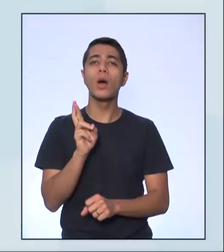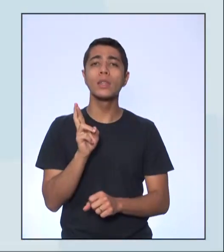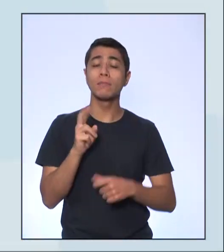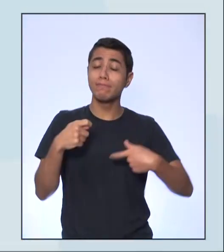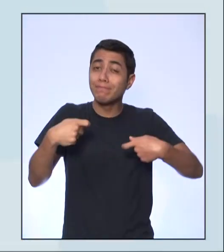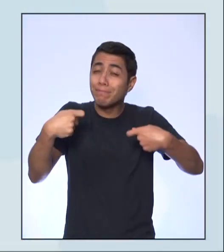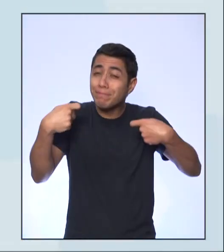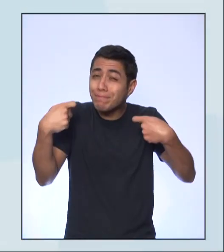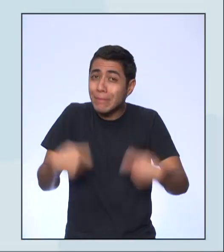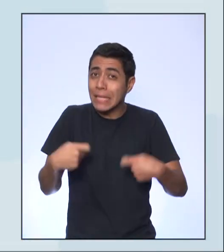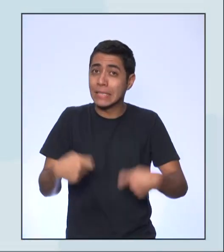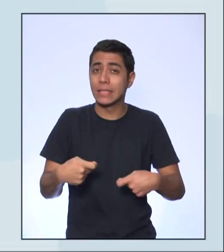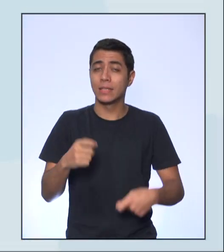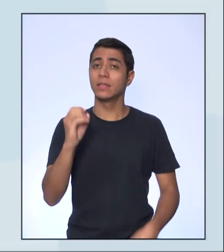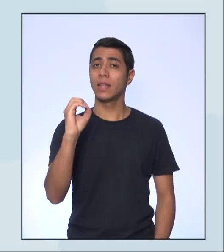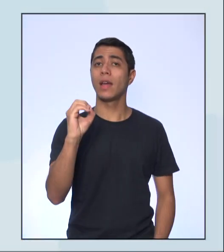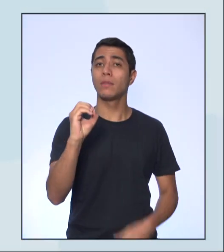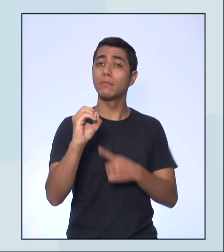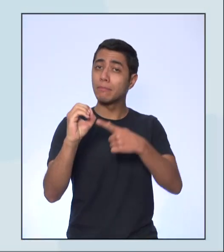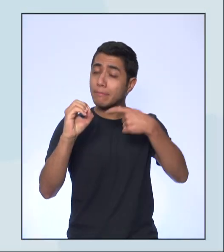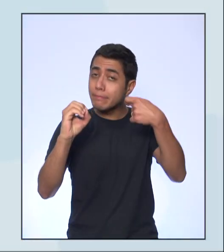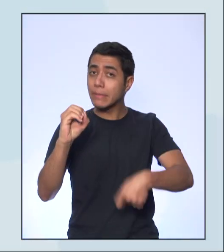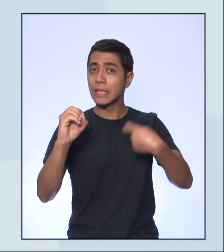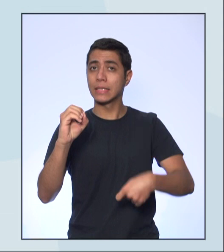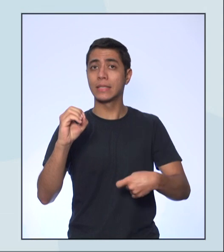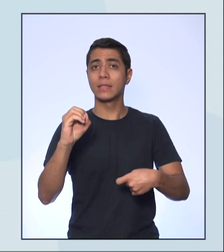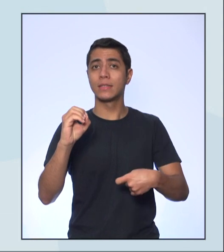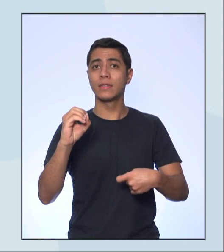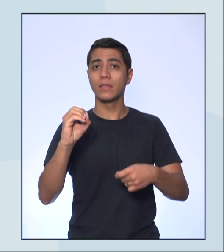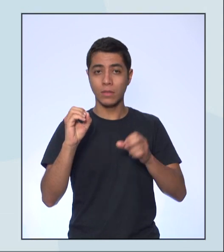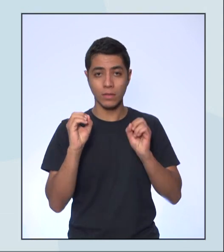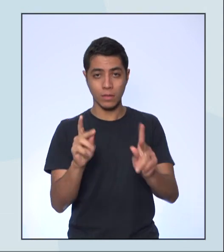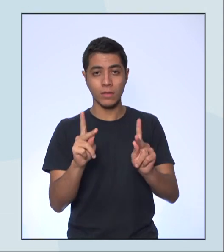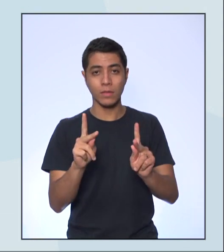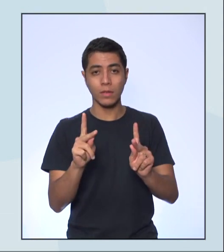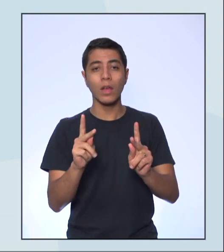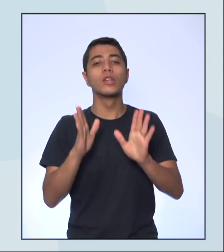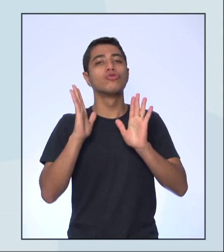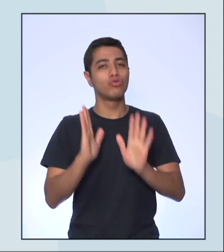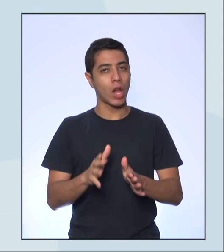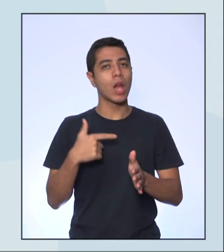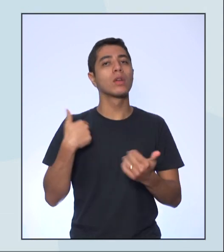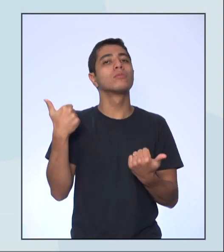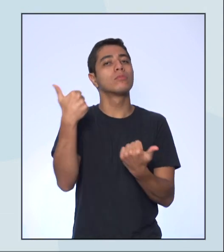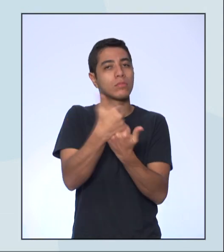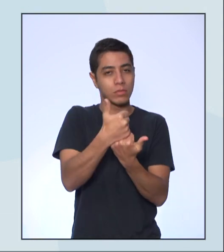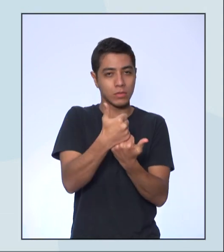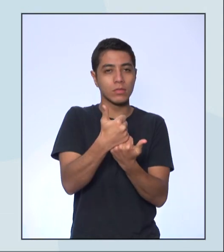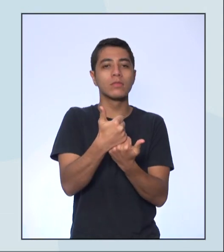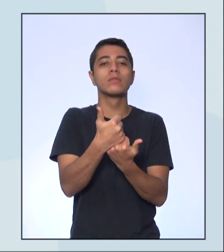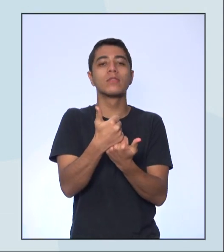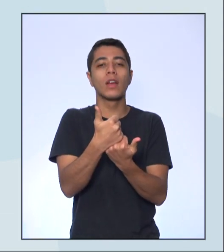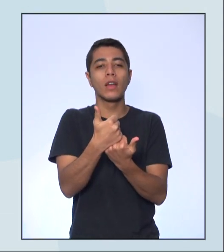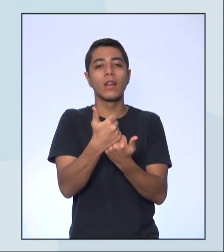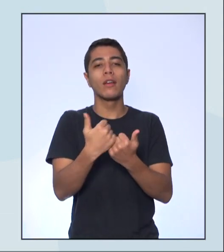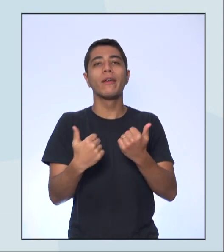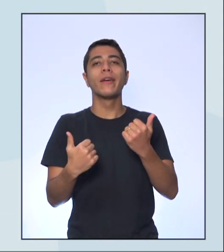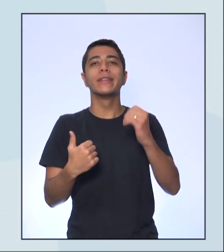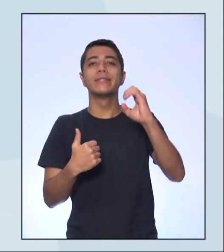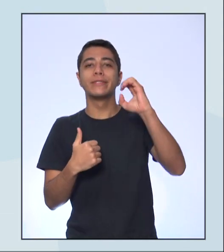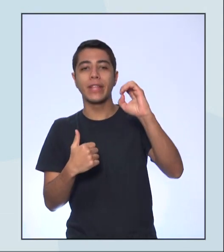ele vai aparecer e eu já substituí os pontos. Então, eu substituí ali 0, menos 1,